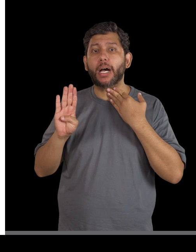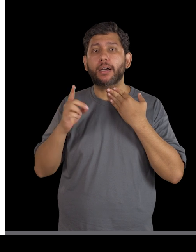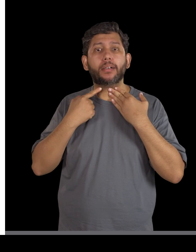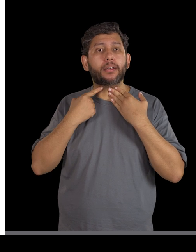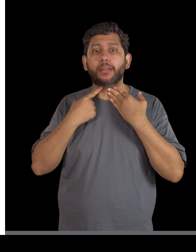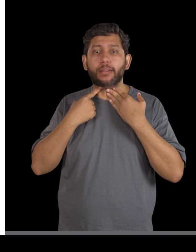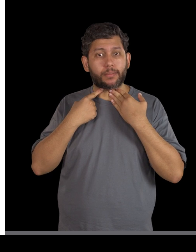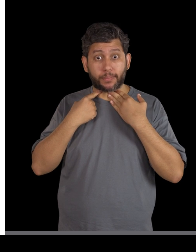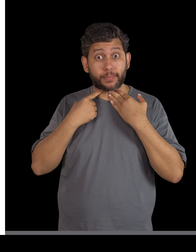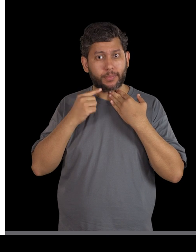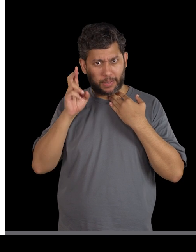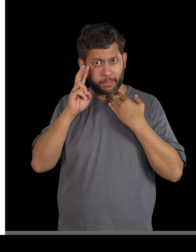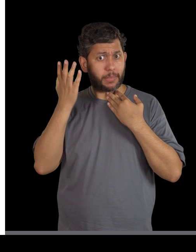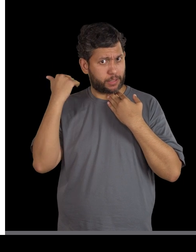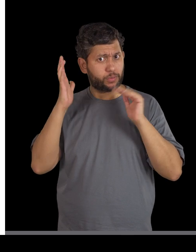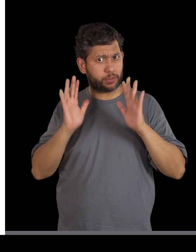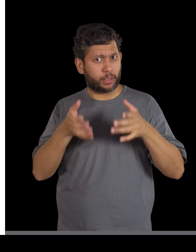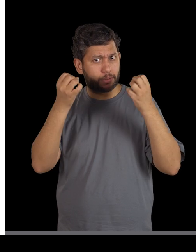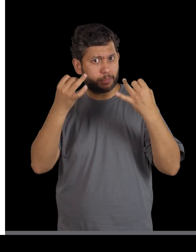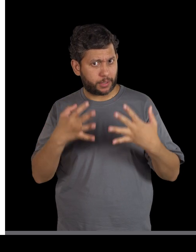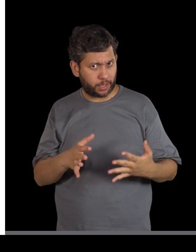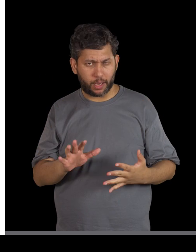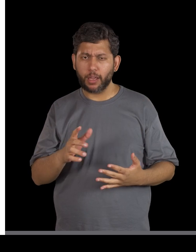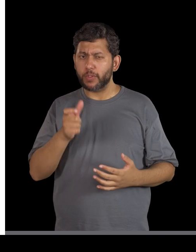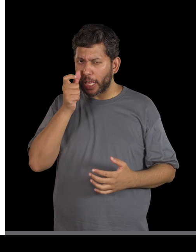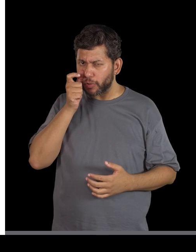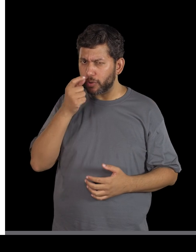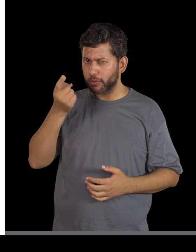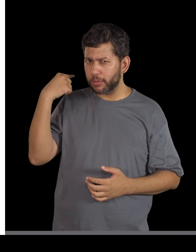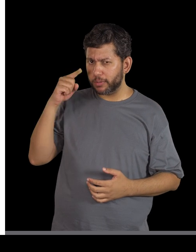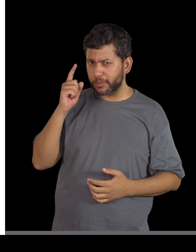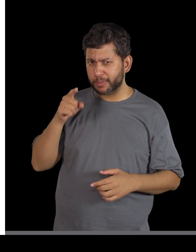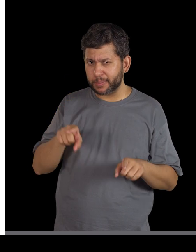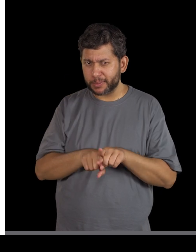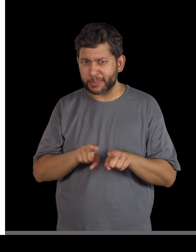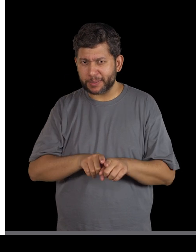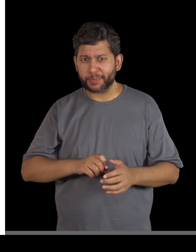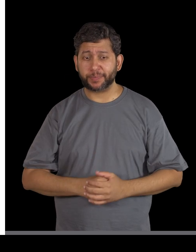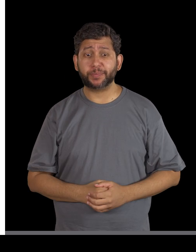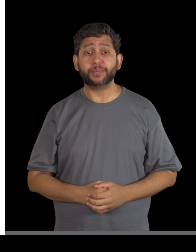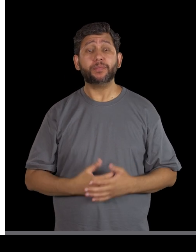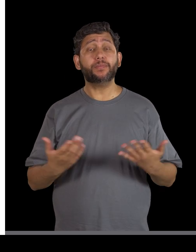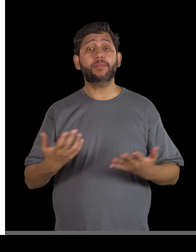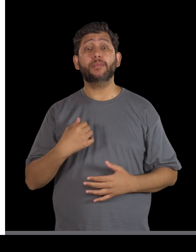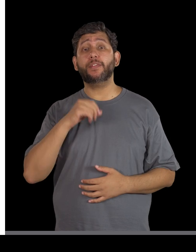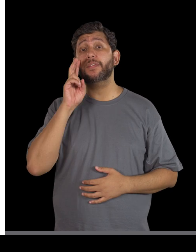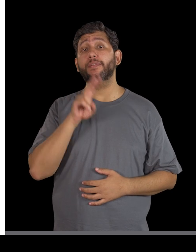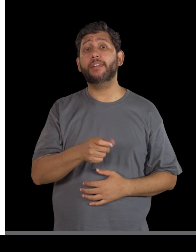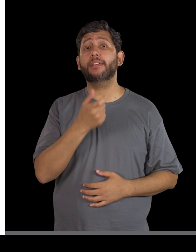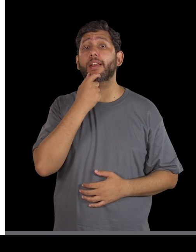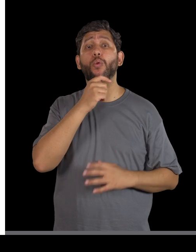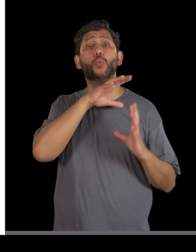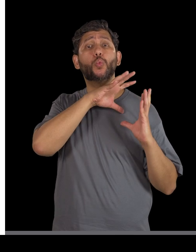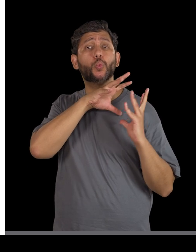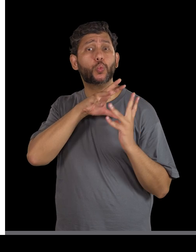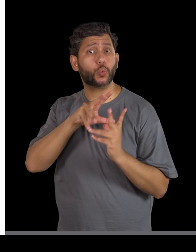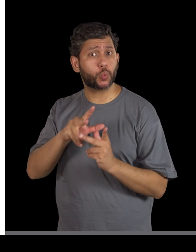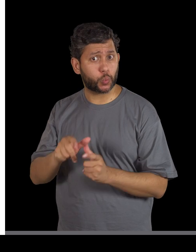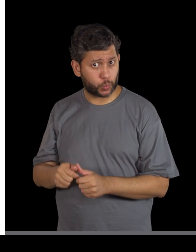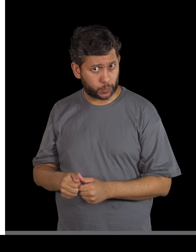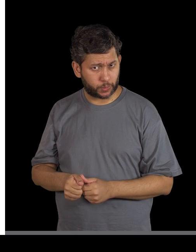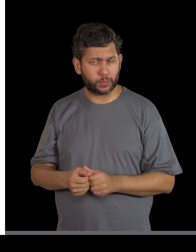essa é a única diferença. Revisão do vídeo anterior, mas não deixe de assistir aquele vídeo também. Então vamos ver todas as consoantes do inglês aqui, vamos